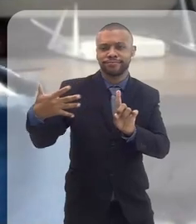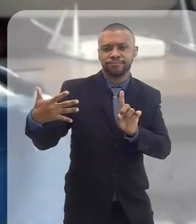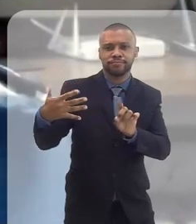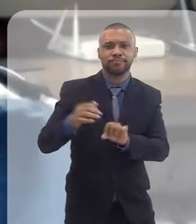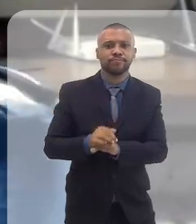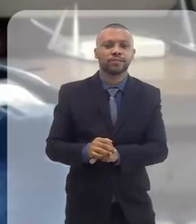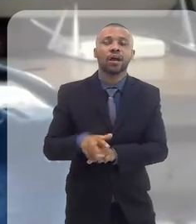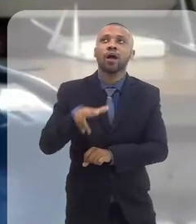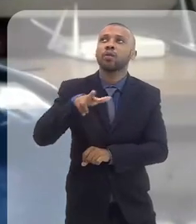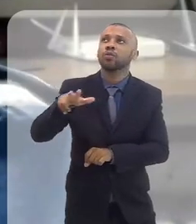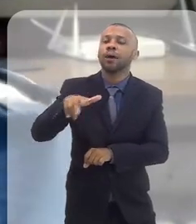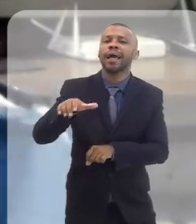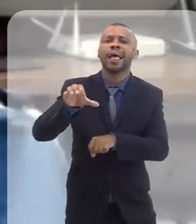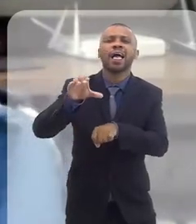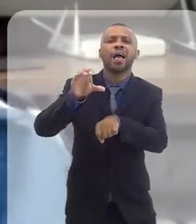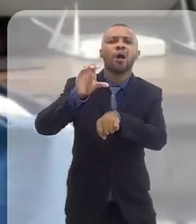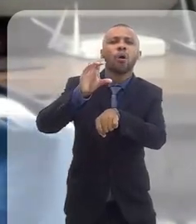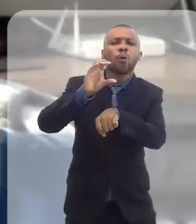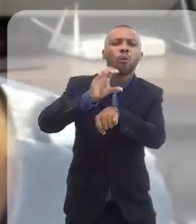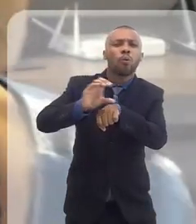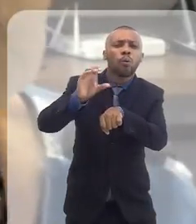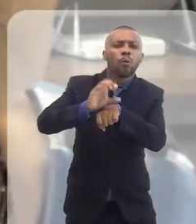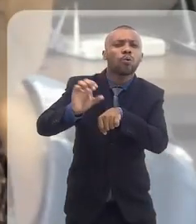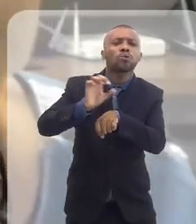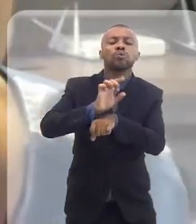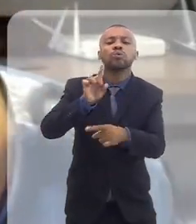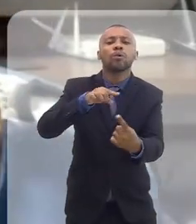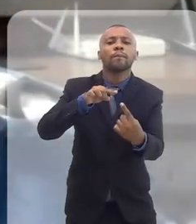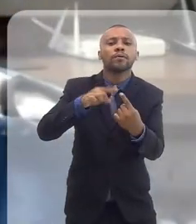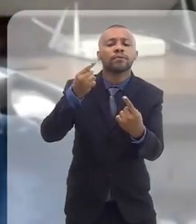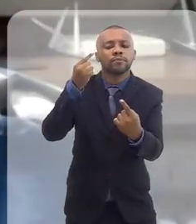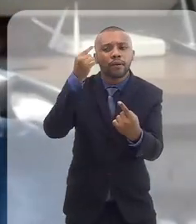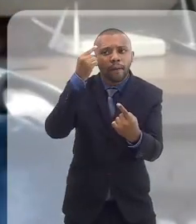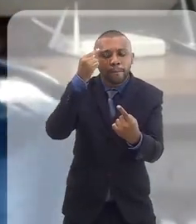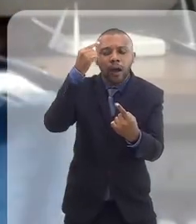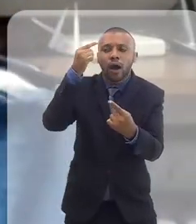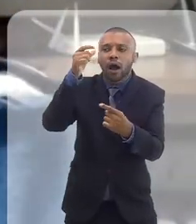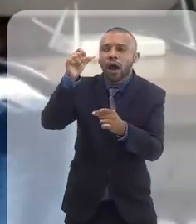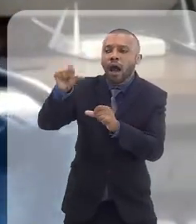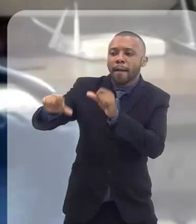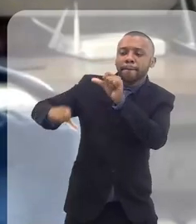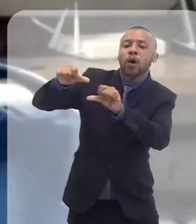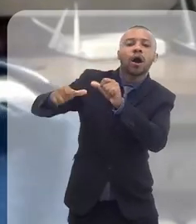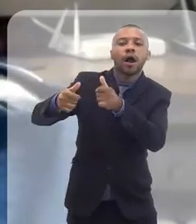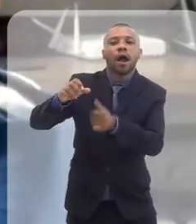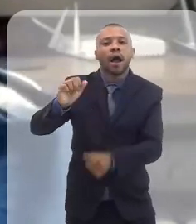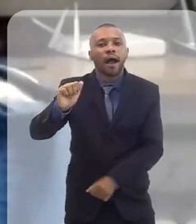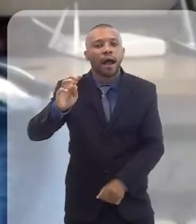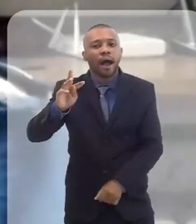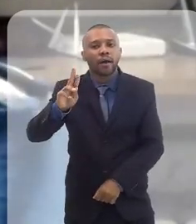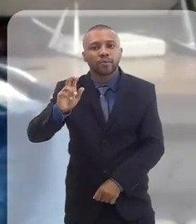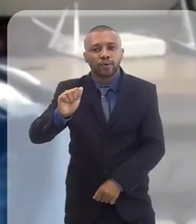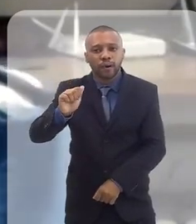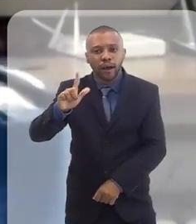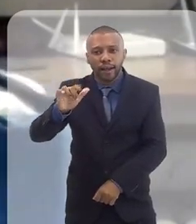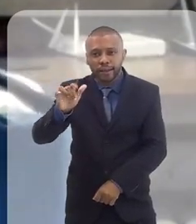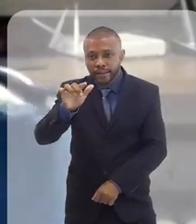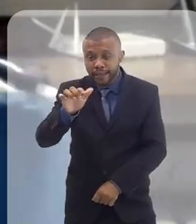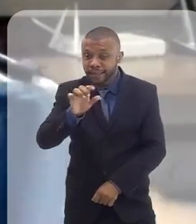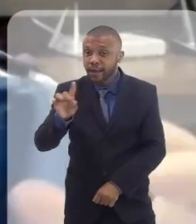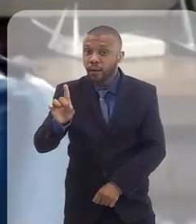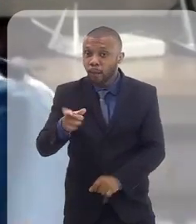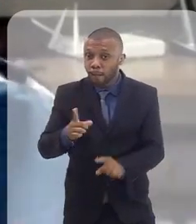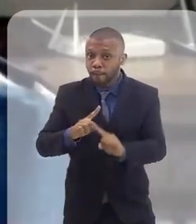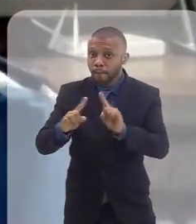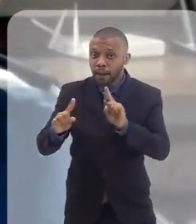continuada, pelo seguinte, não é curso, a gente chama de curso de atualização. Trazer e mostrar para o